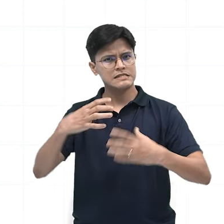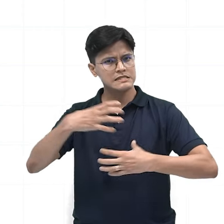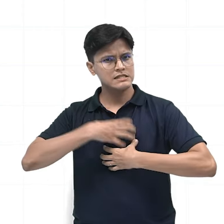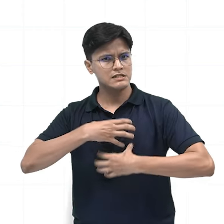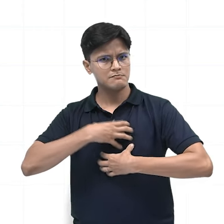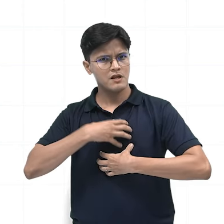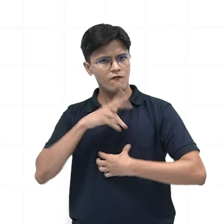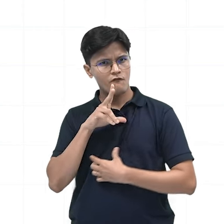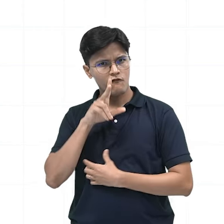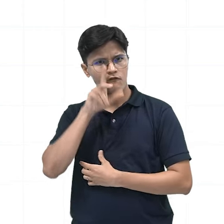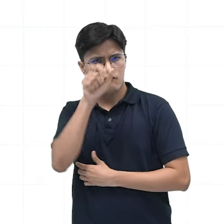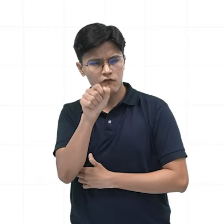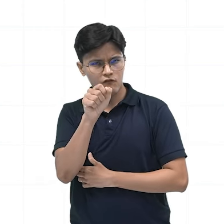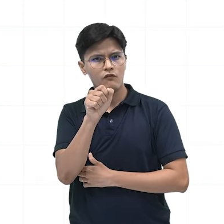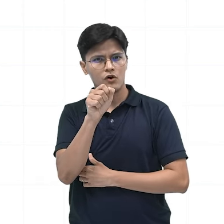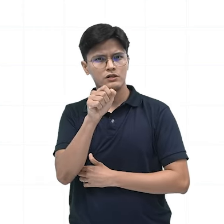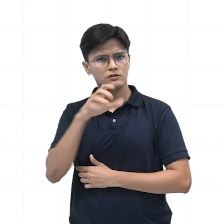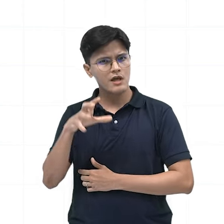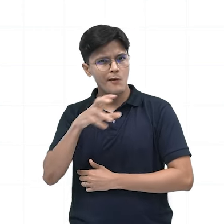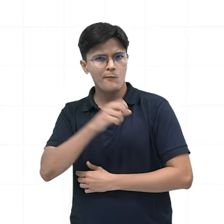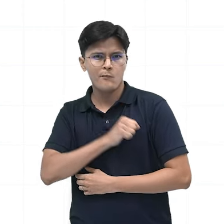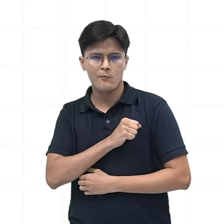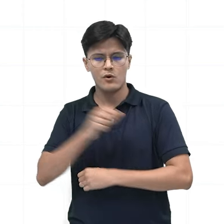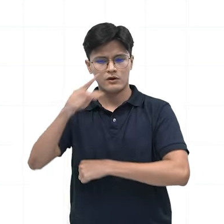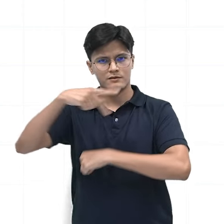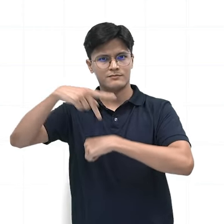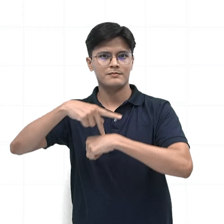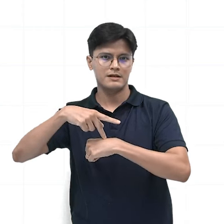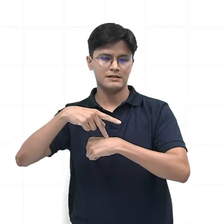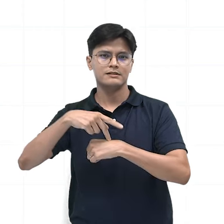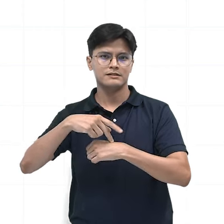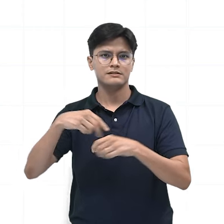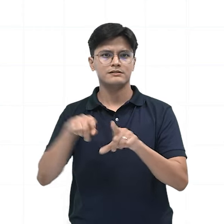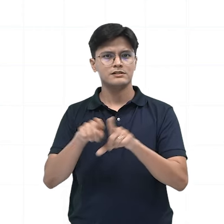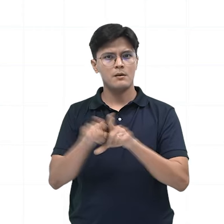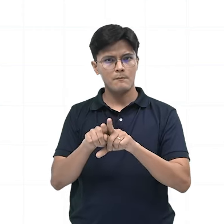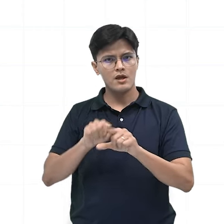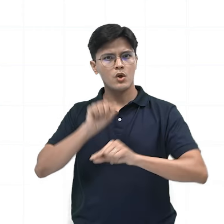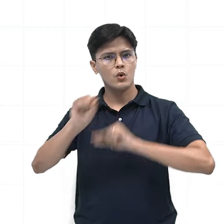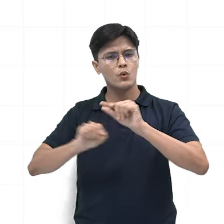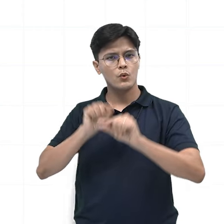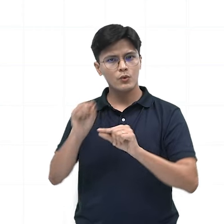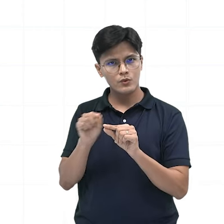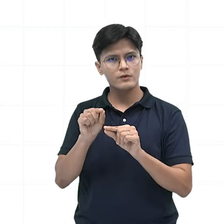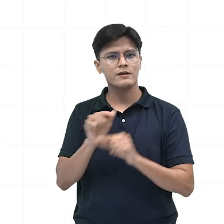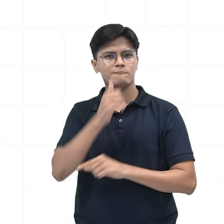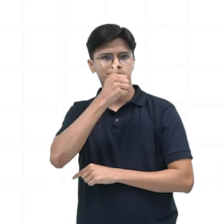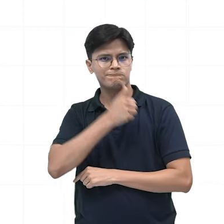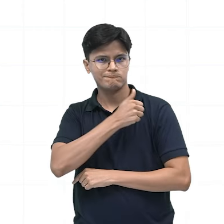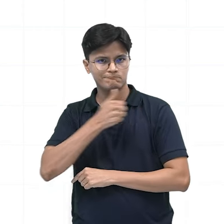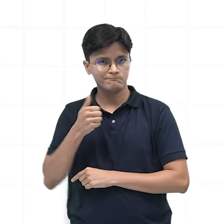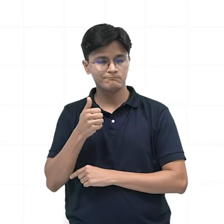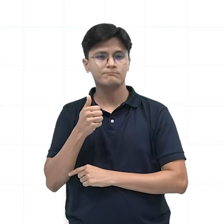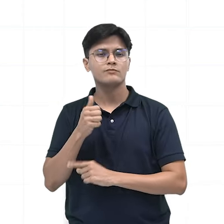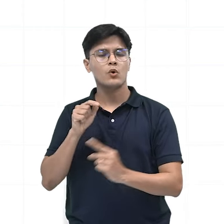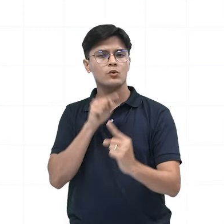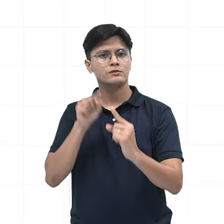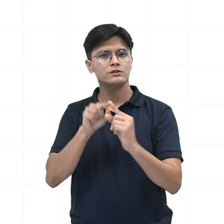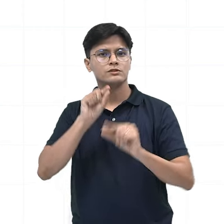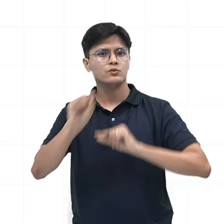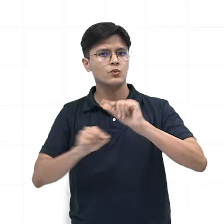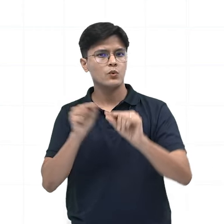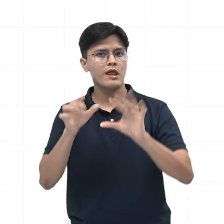de patriotismo, de nacionalismo e até de sacrifício em prol da liberdade e